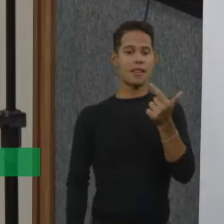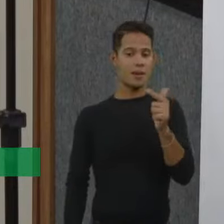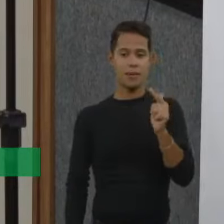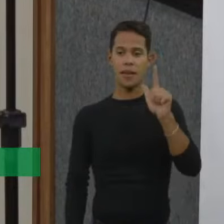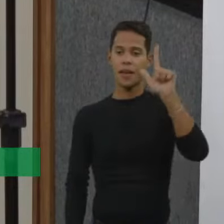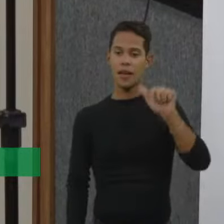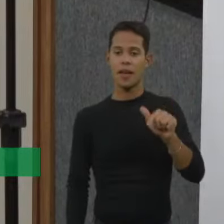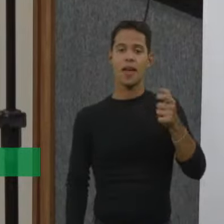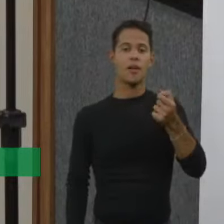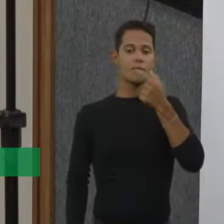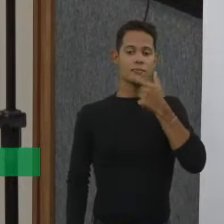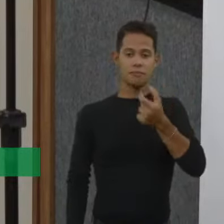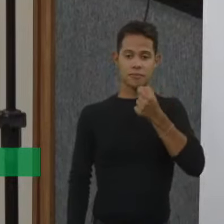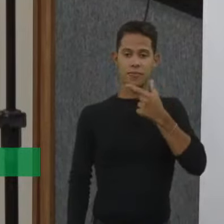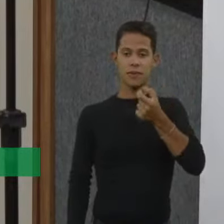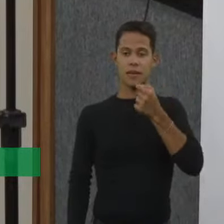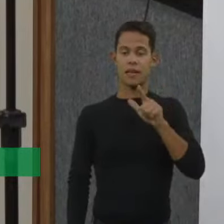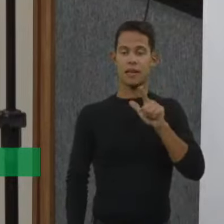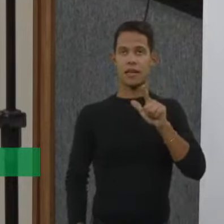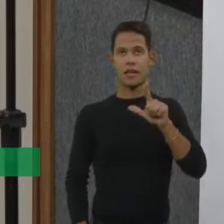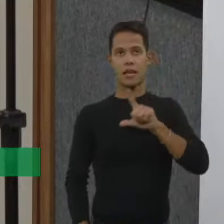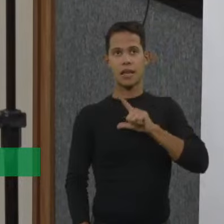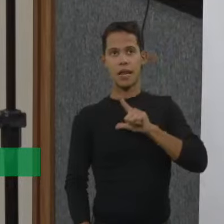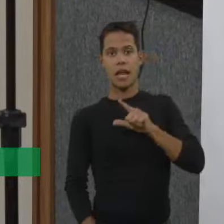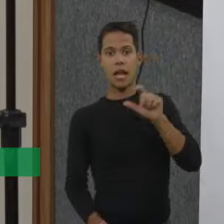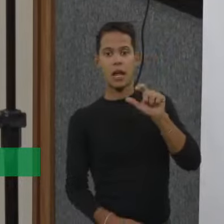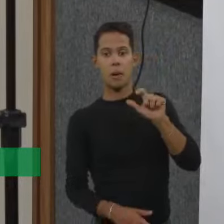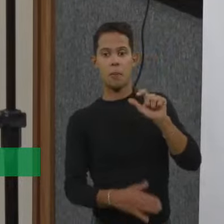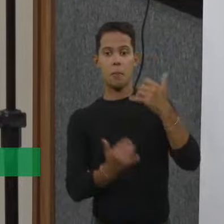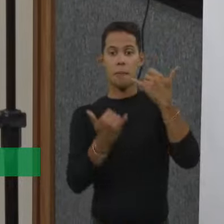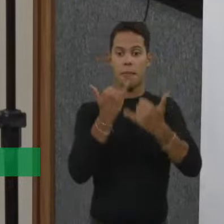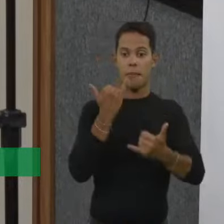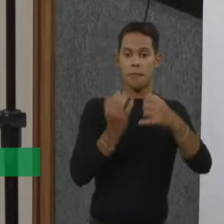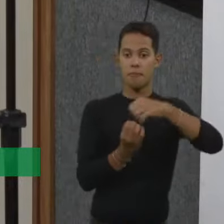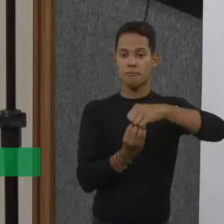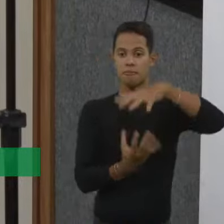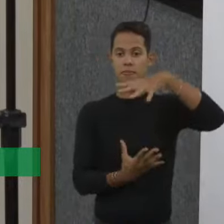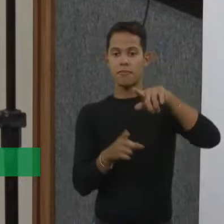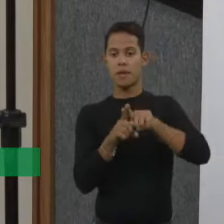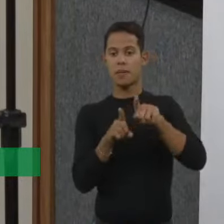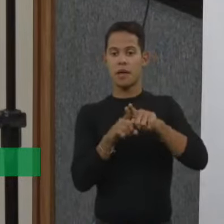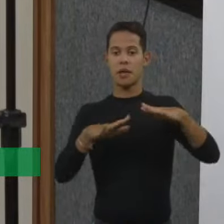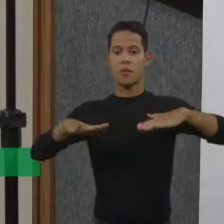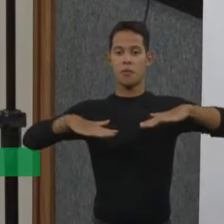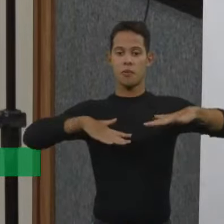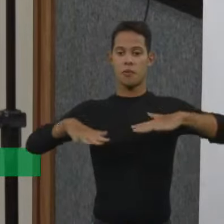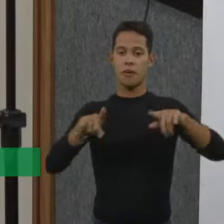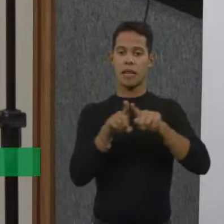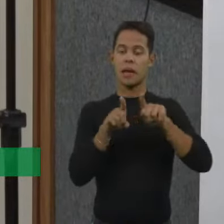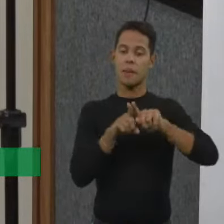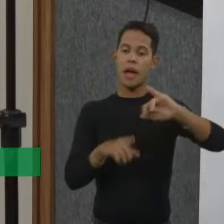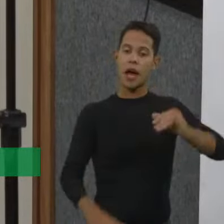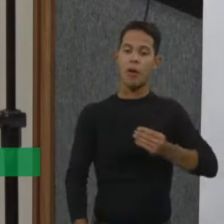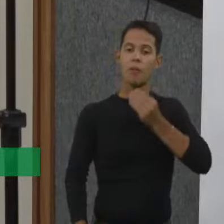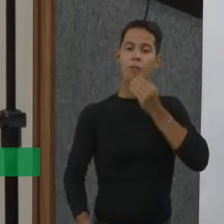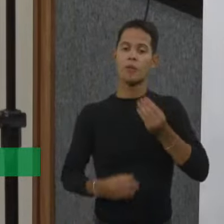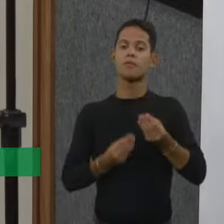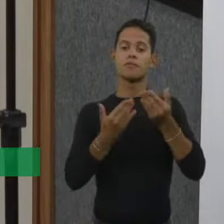que daria uma semicura, então daria mobilidade, daria chance dessas crianças se